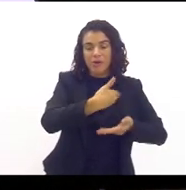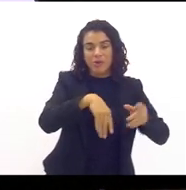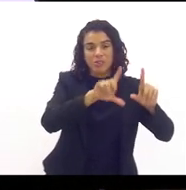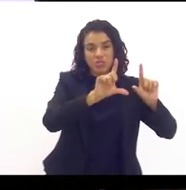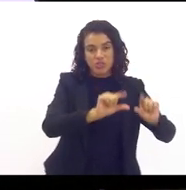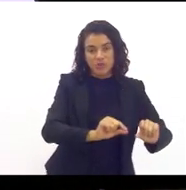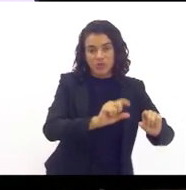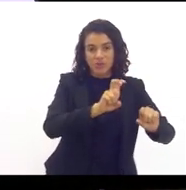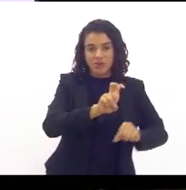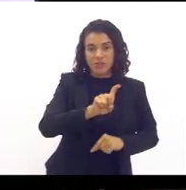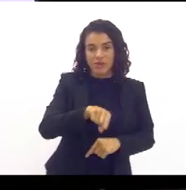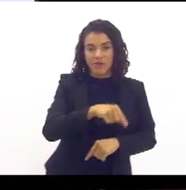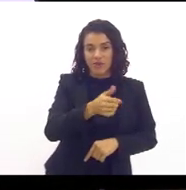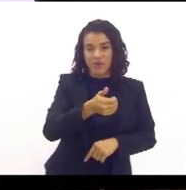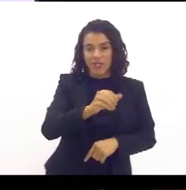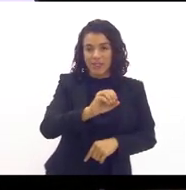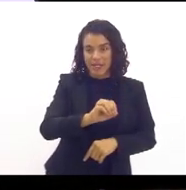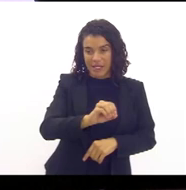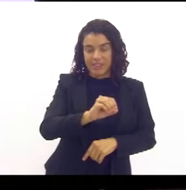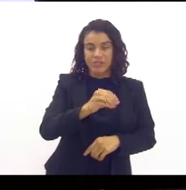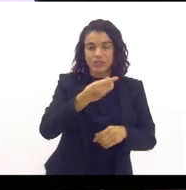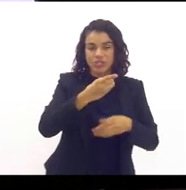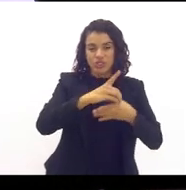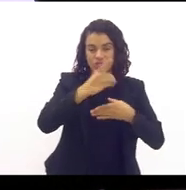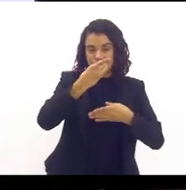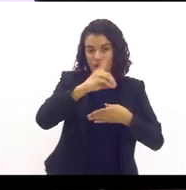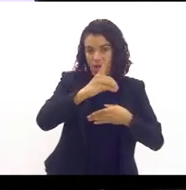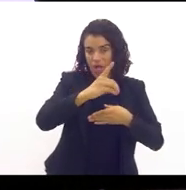reduzindo de R$ 5,10 por dólar para